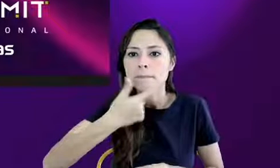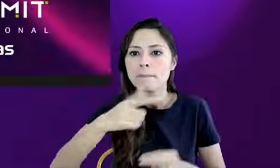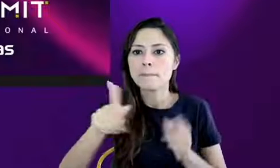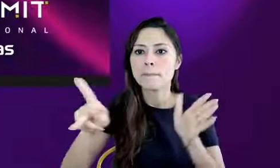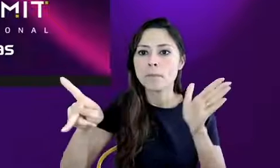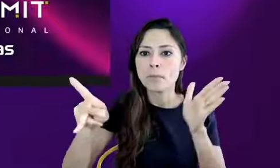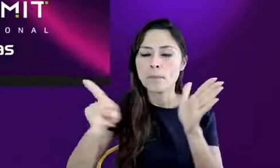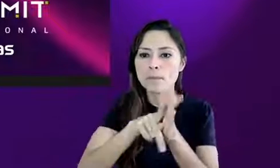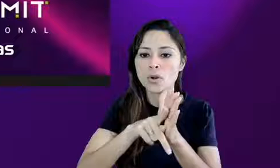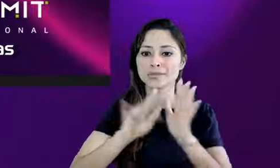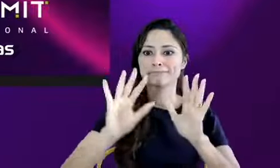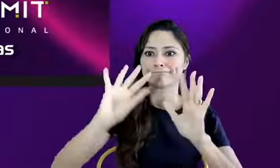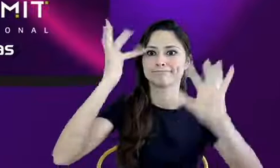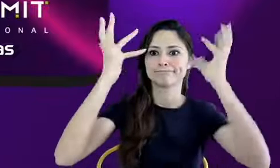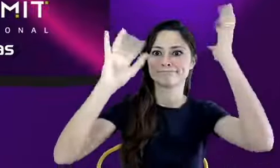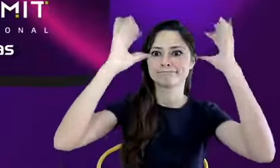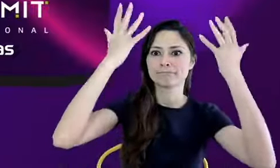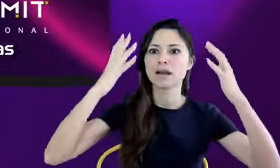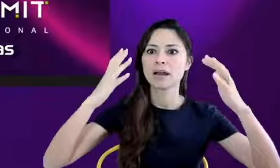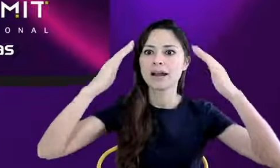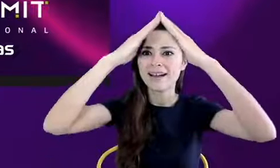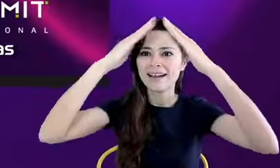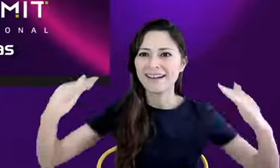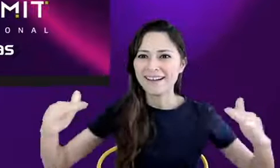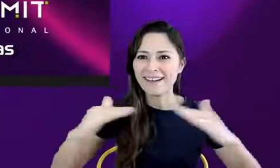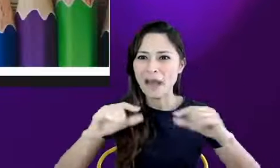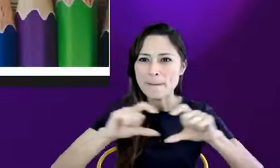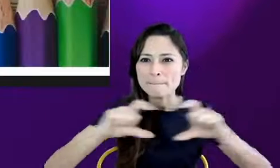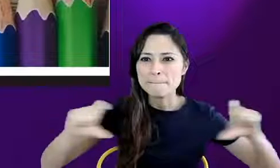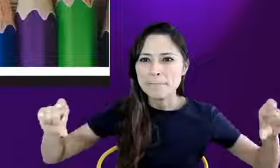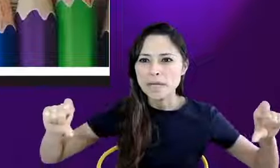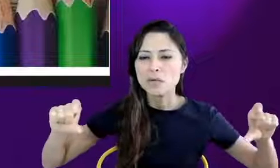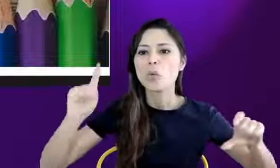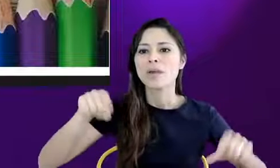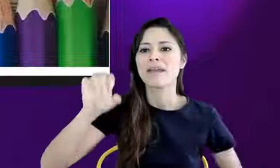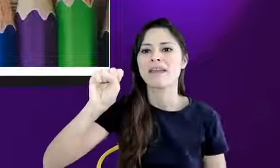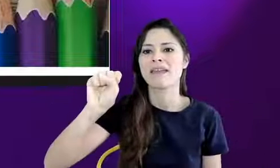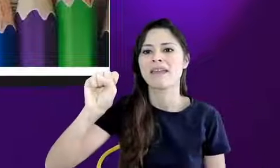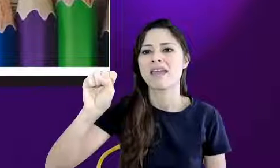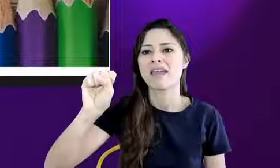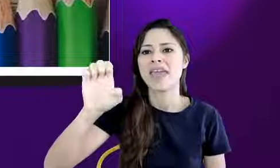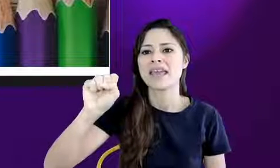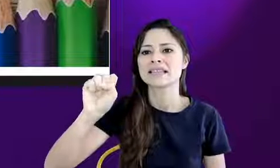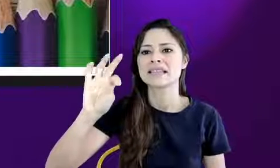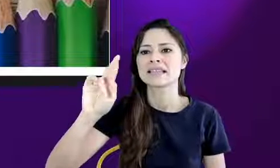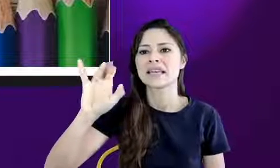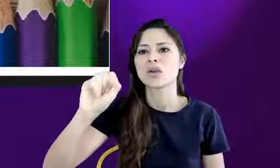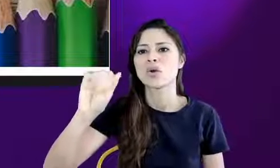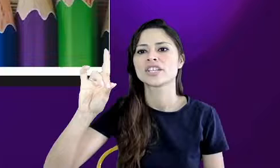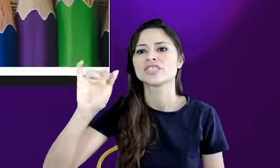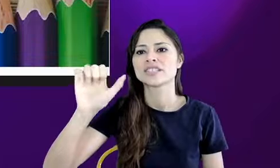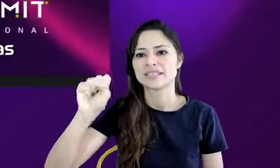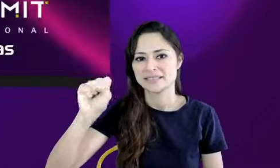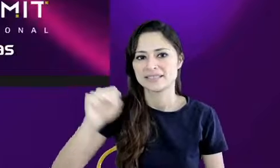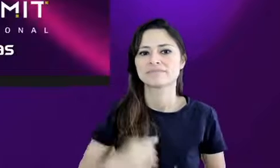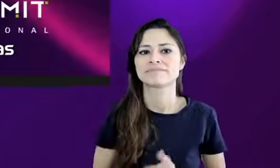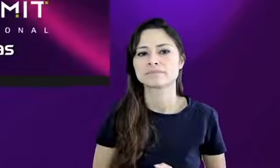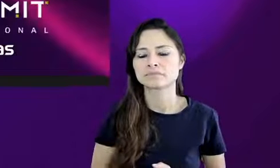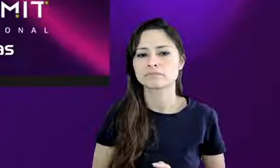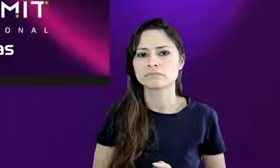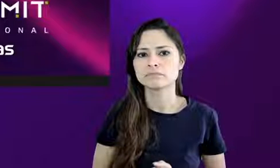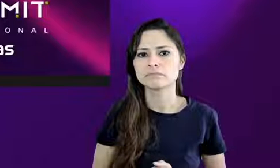eventos adversos, na base realmente da pirâmide, os esteroides. Com relação às fístulas perianais, como é que